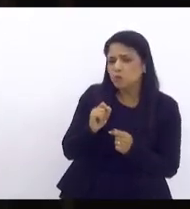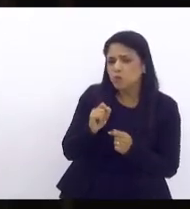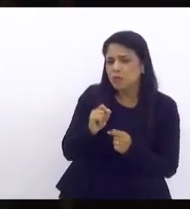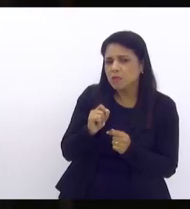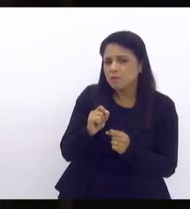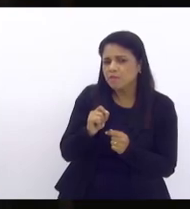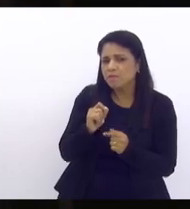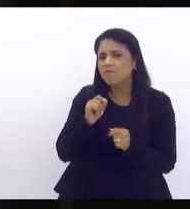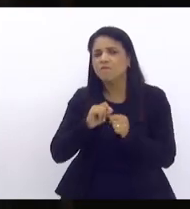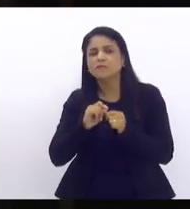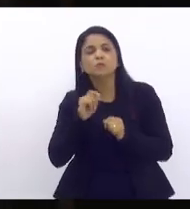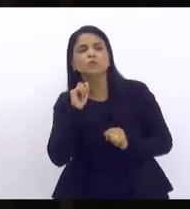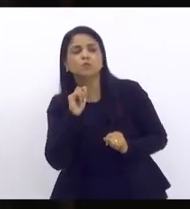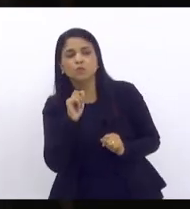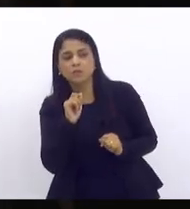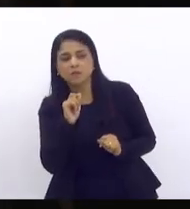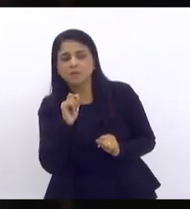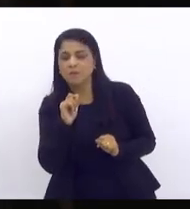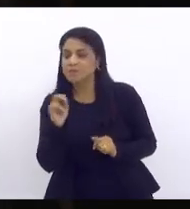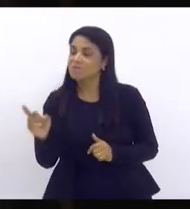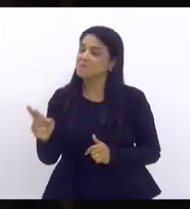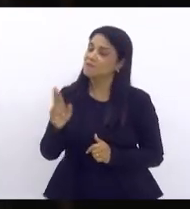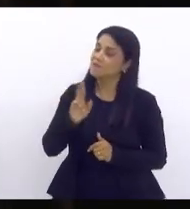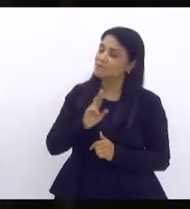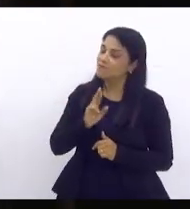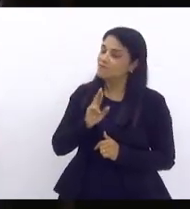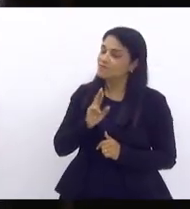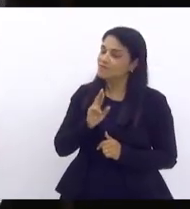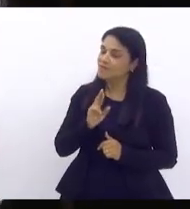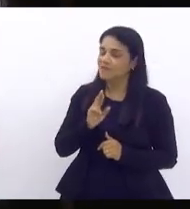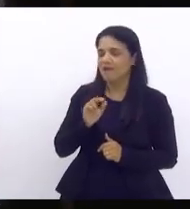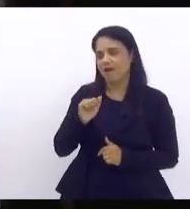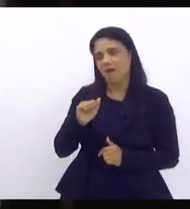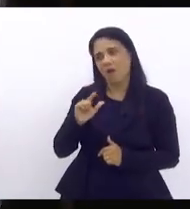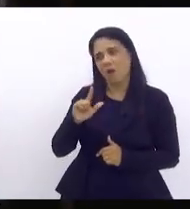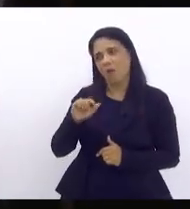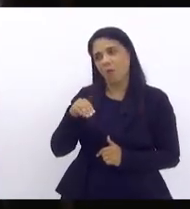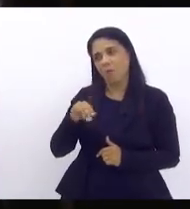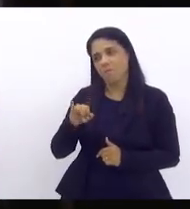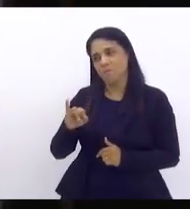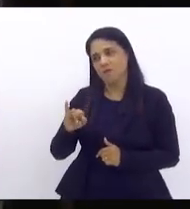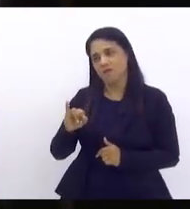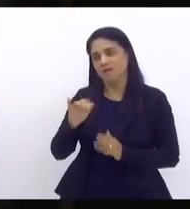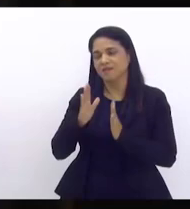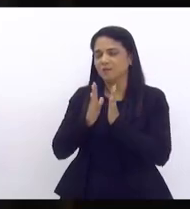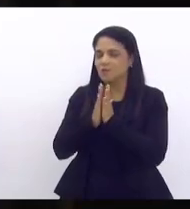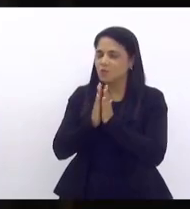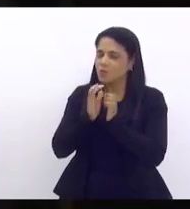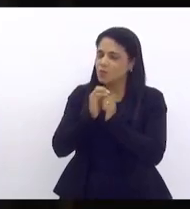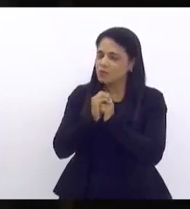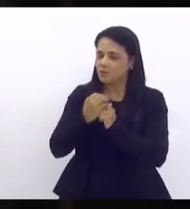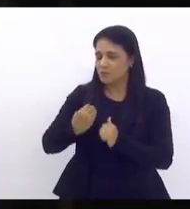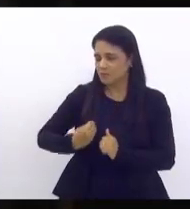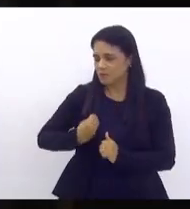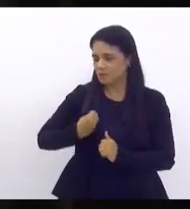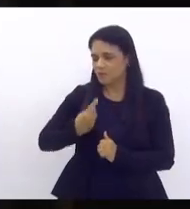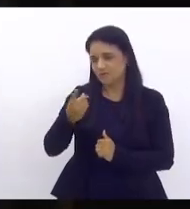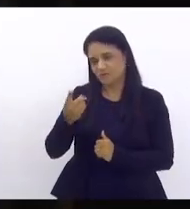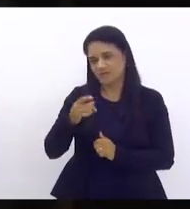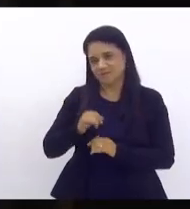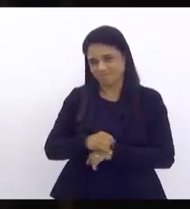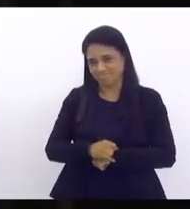vocês estão fazendo? E ela dizia para mim, Almir, nós estamos orando pela sua